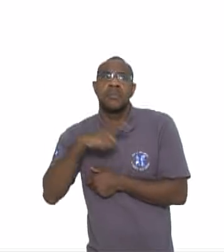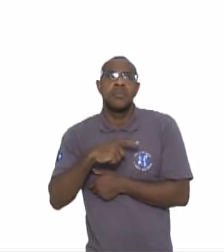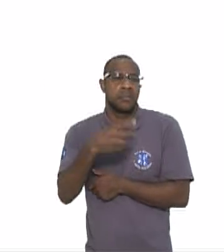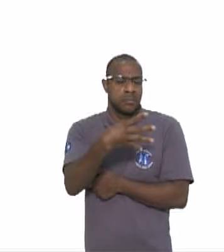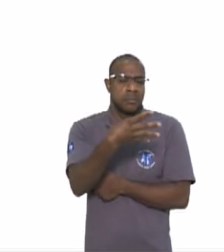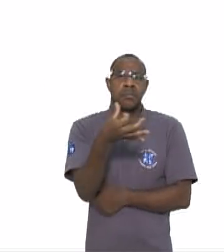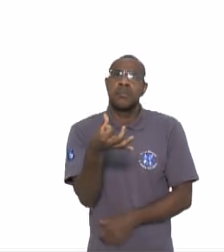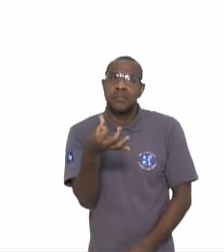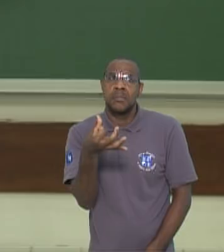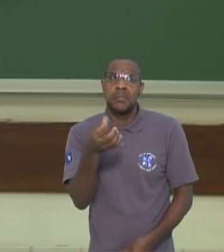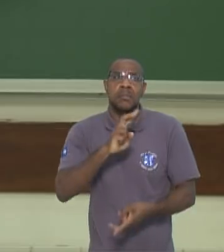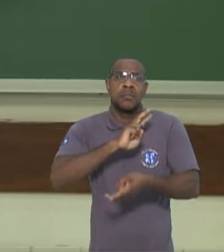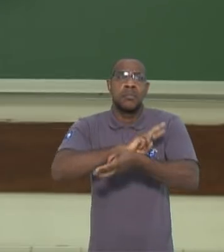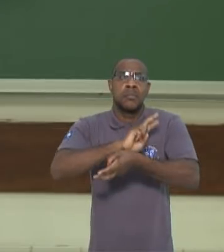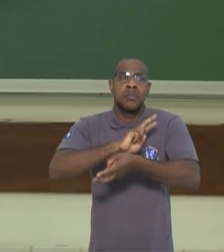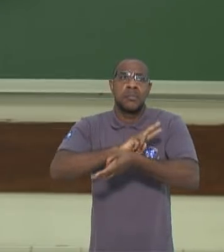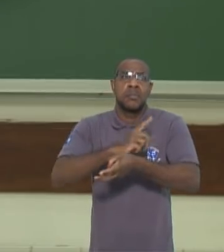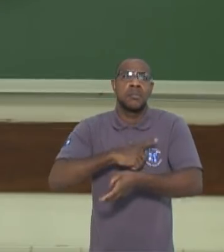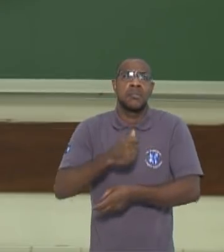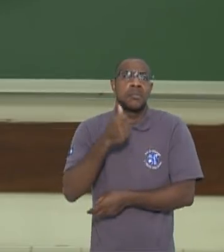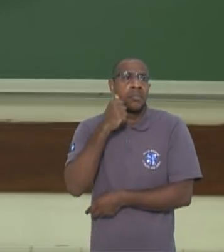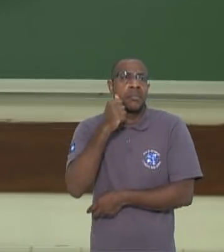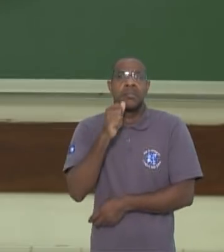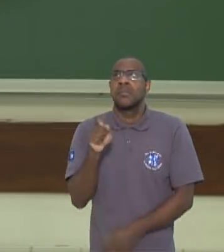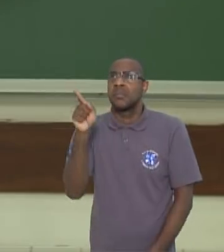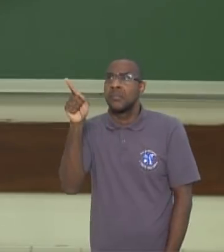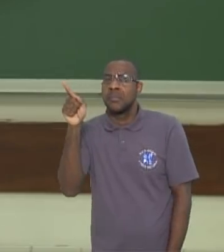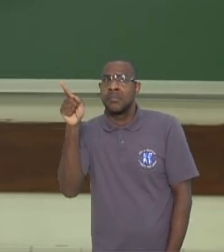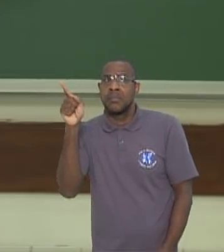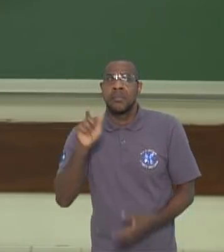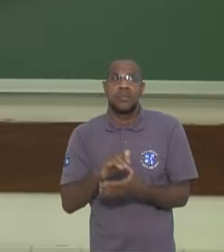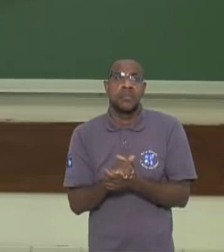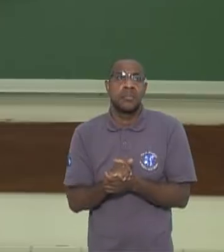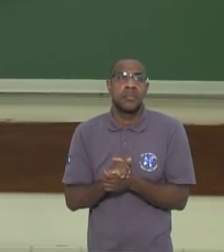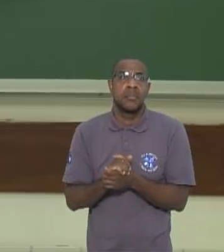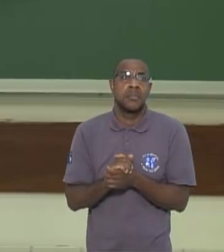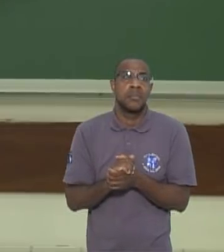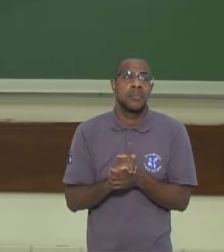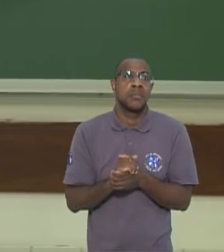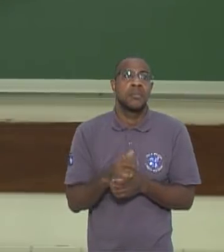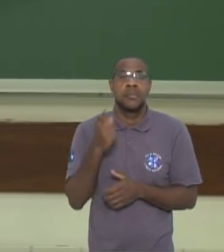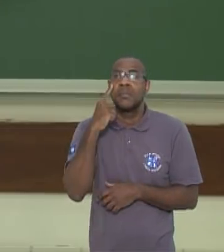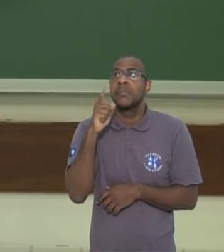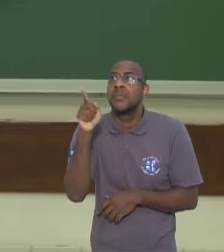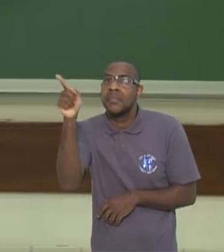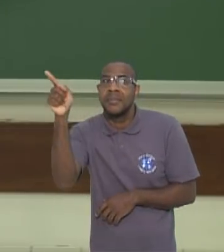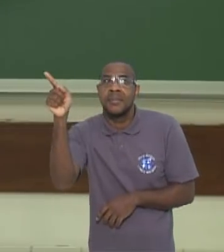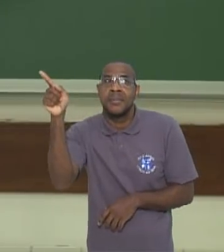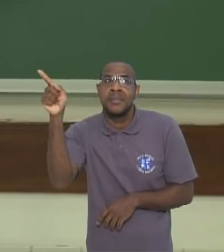46 cromossomos. É uma mulher, né? Poderia ser uma mulher ou um homem, só está mostrando aqui. Tá vendo aqui esse